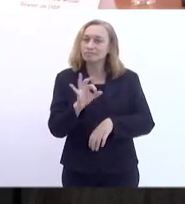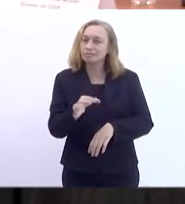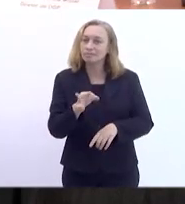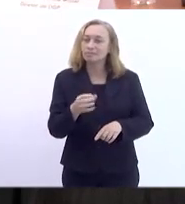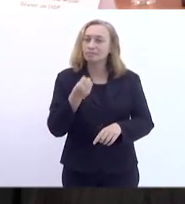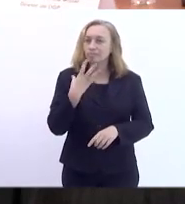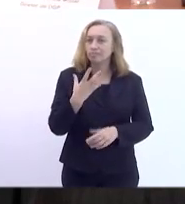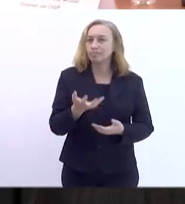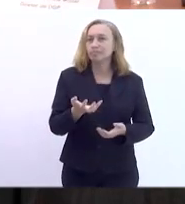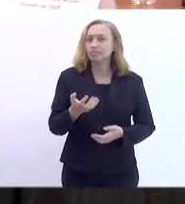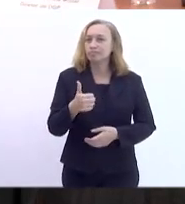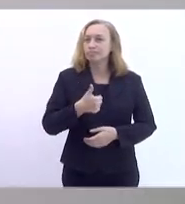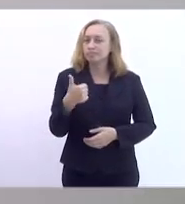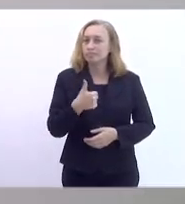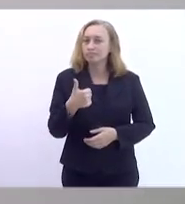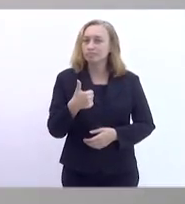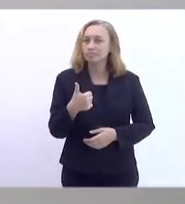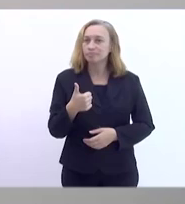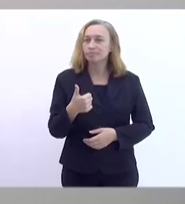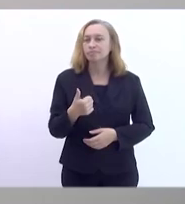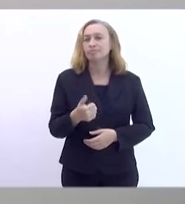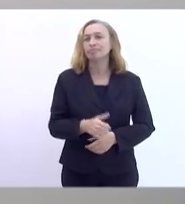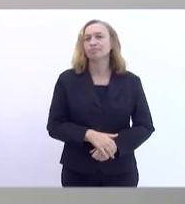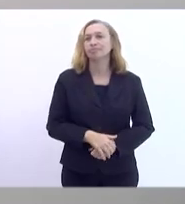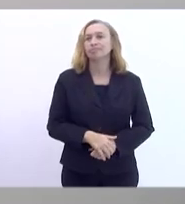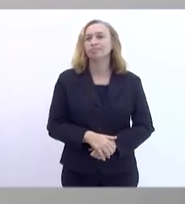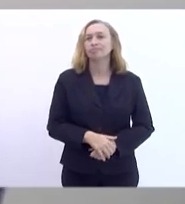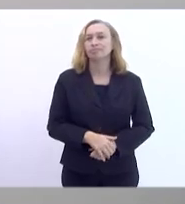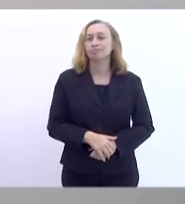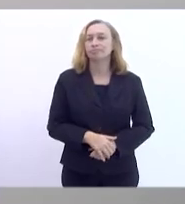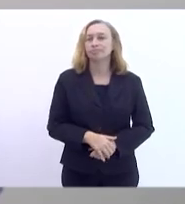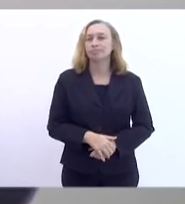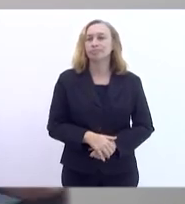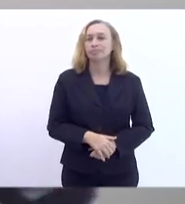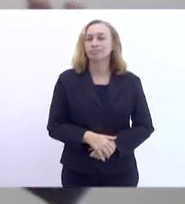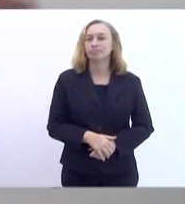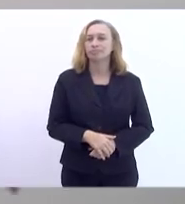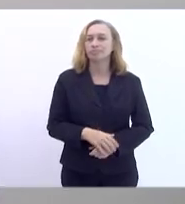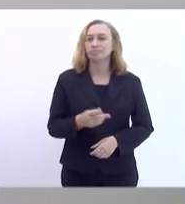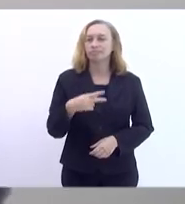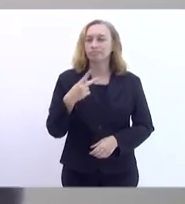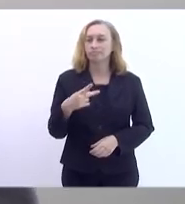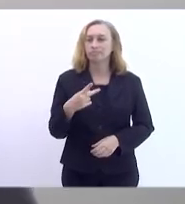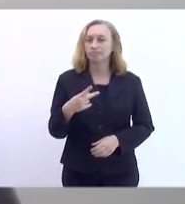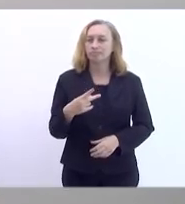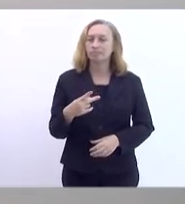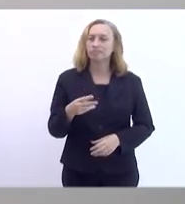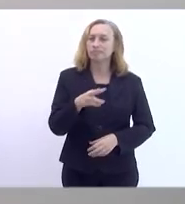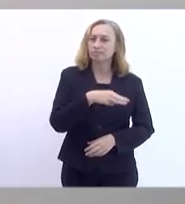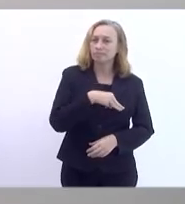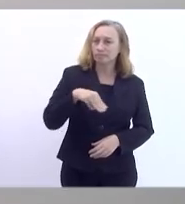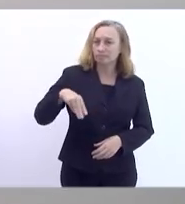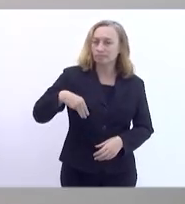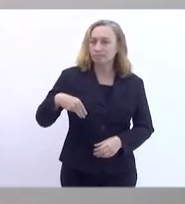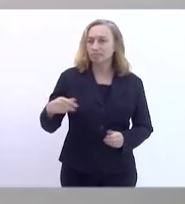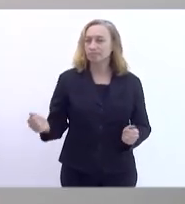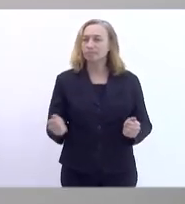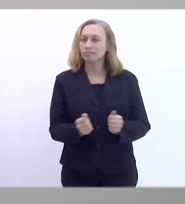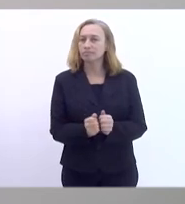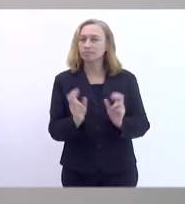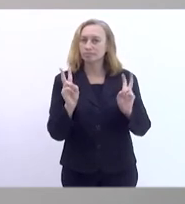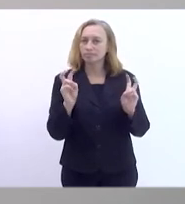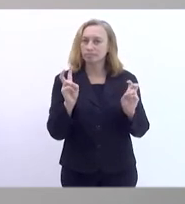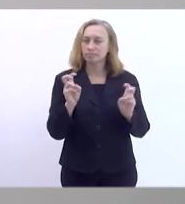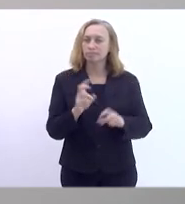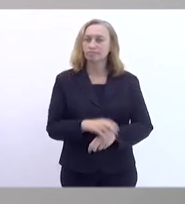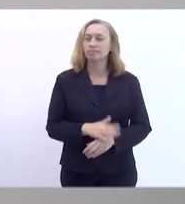eu queria primeiro criar um é um backstage da participação do Ministério Público nesse